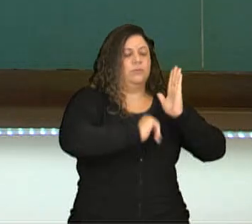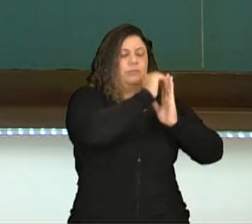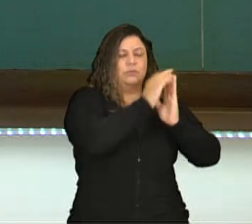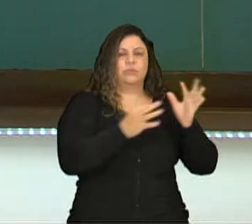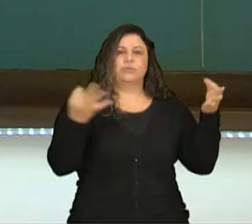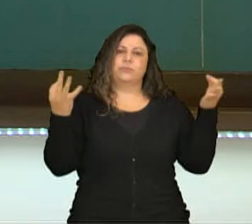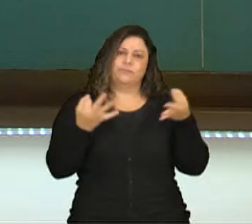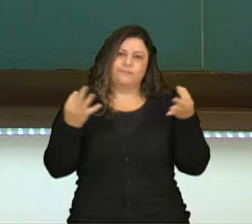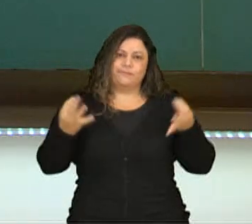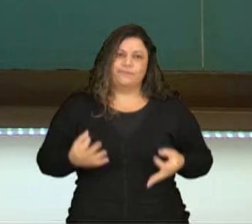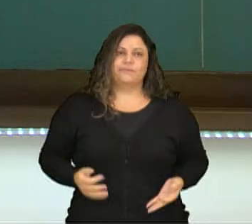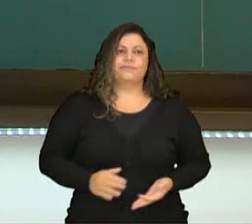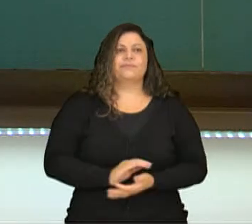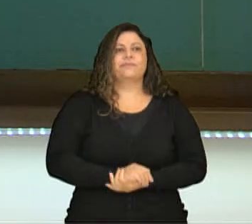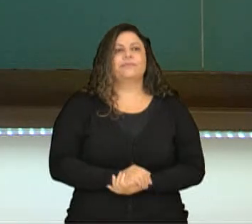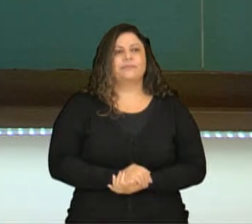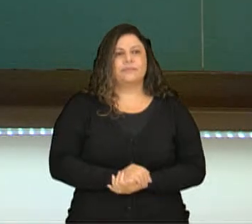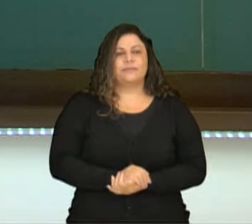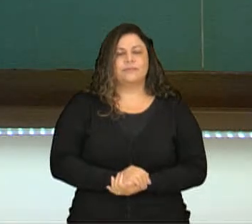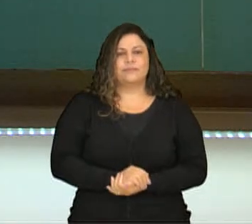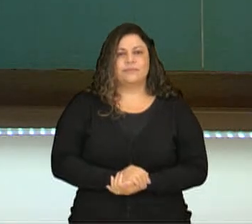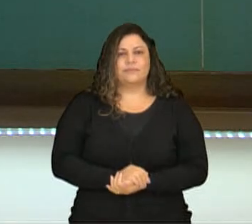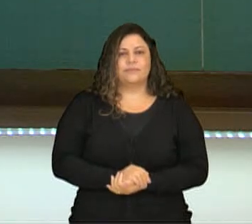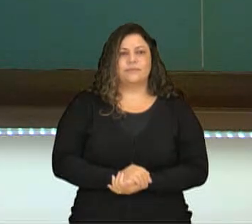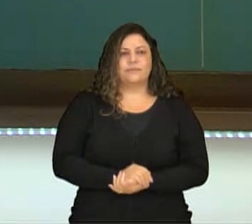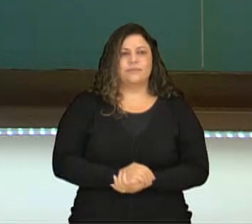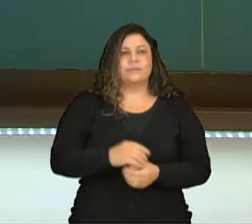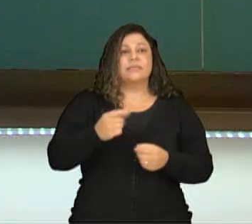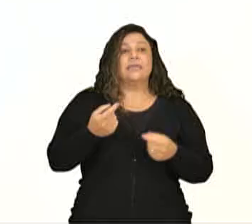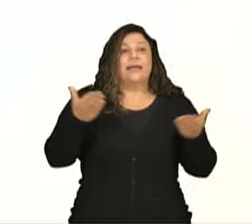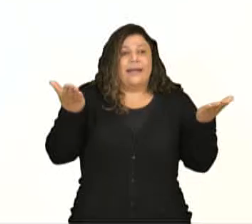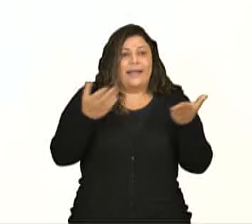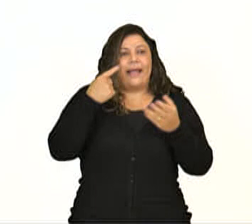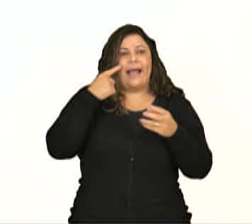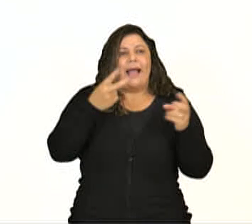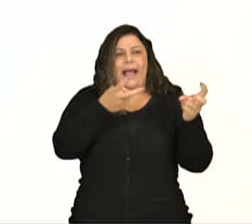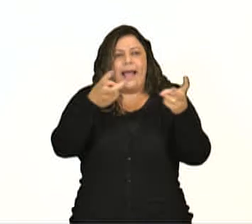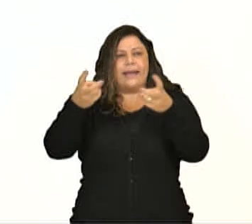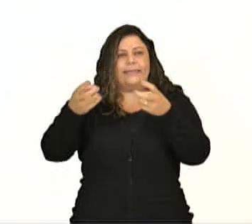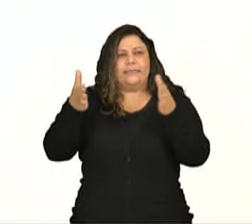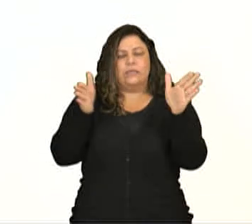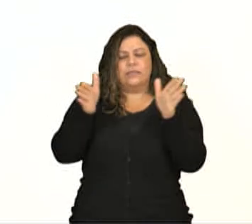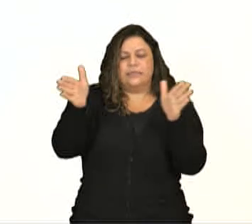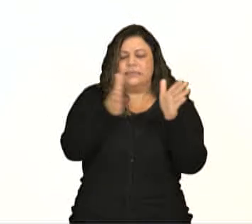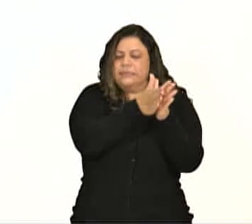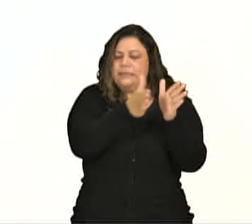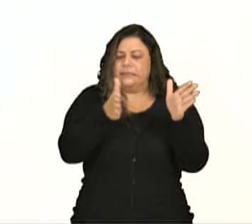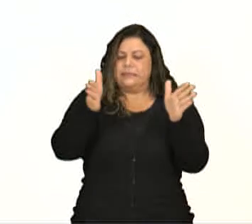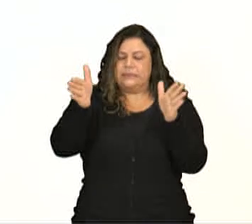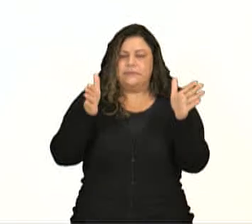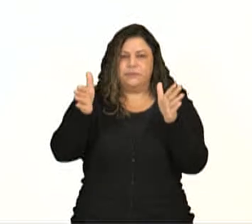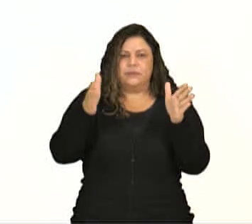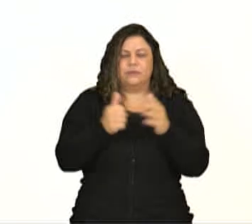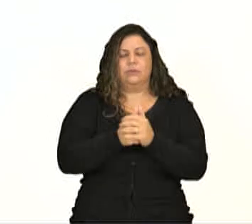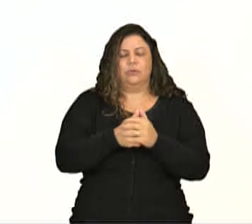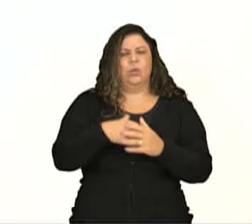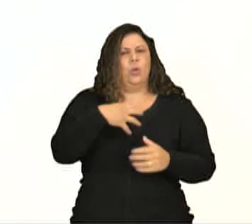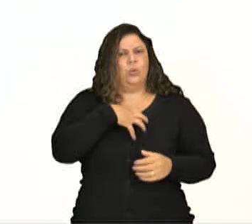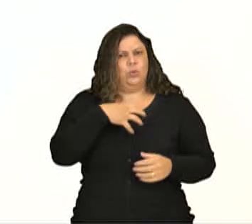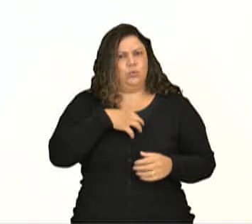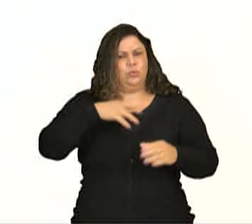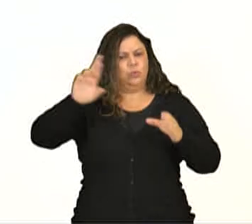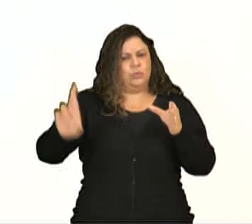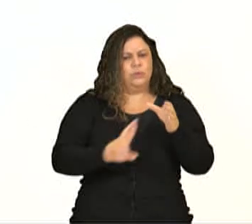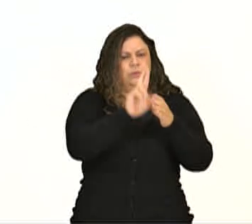né? E aí o Cinquecento, que foi o período que o estilo renascentista se firmou